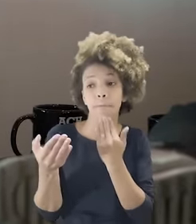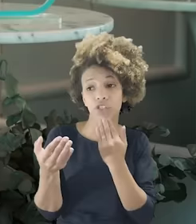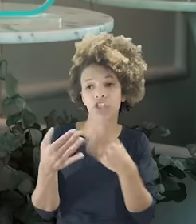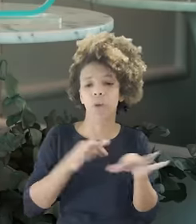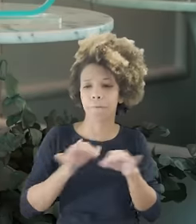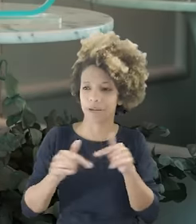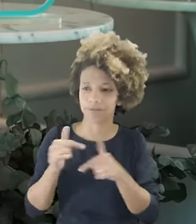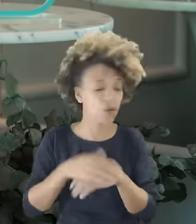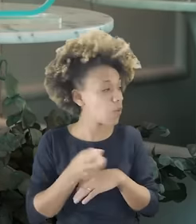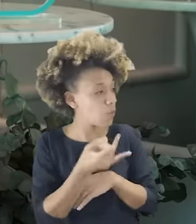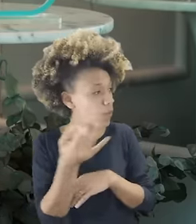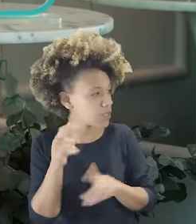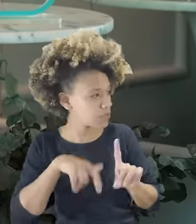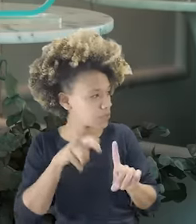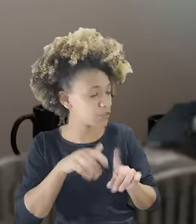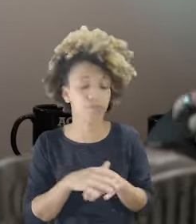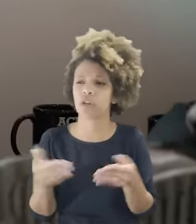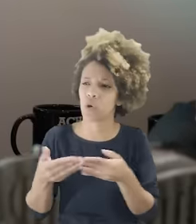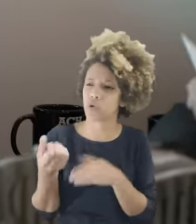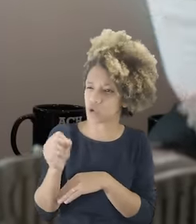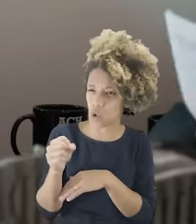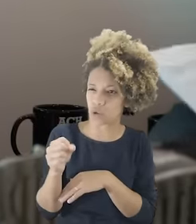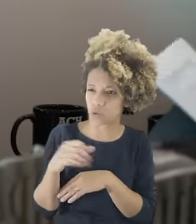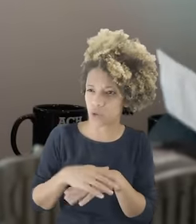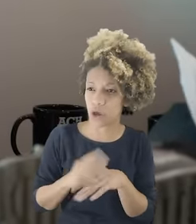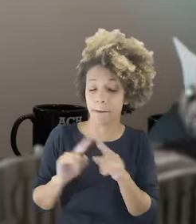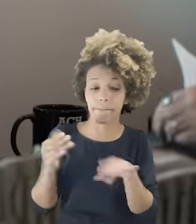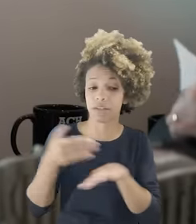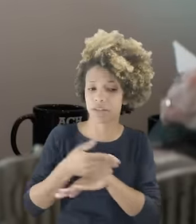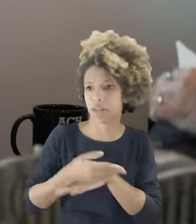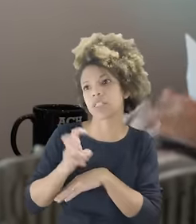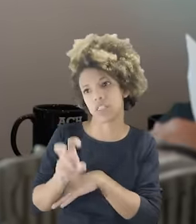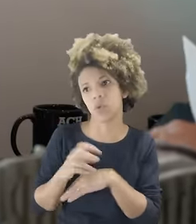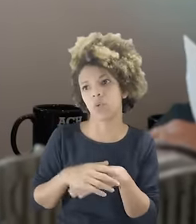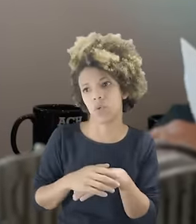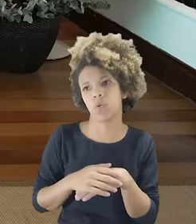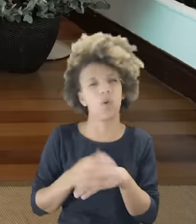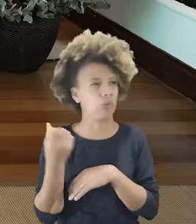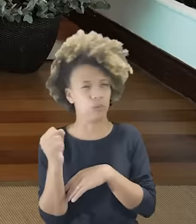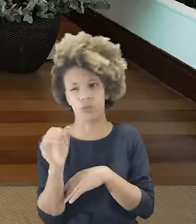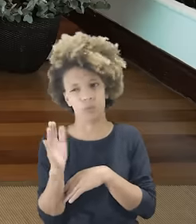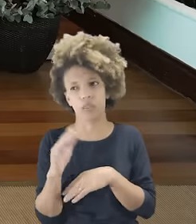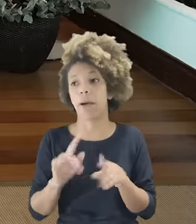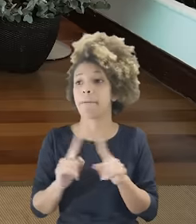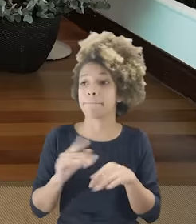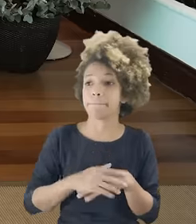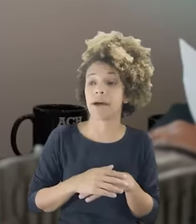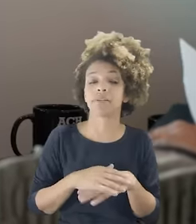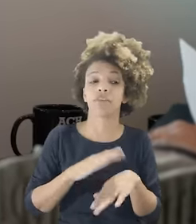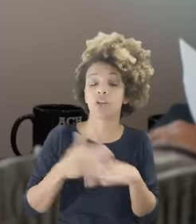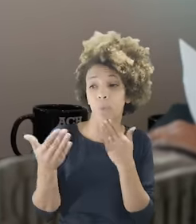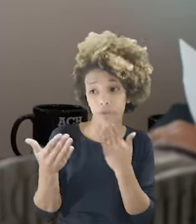de trabalho Você tem quantos personagens hoje acho que uns oito Nativa sim mas sim os oito assim é porque